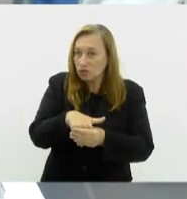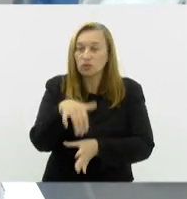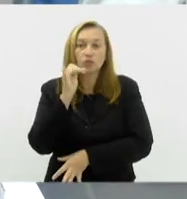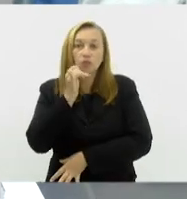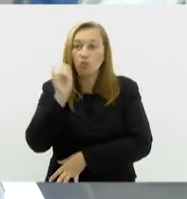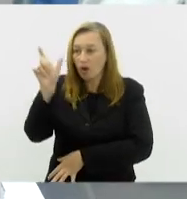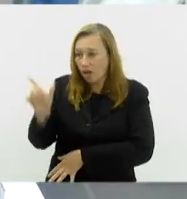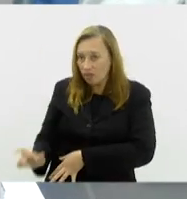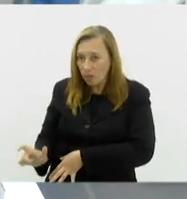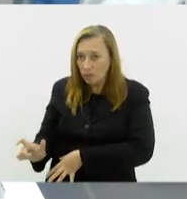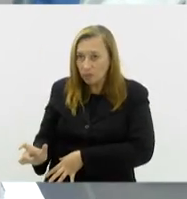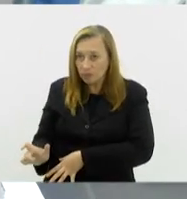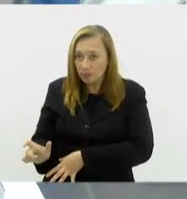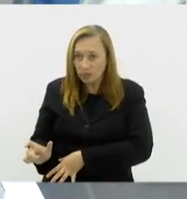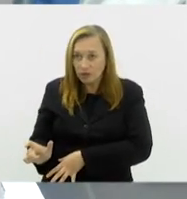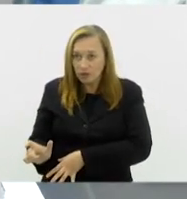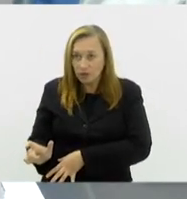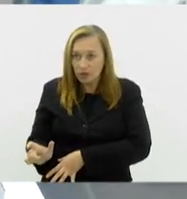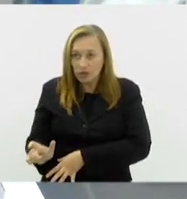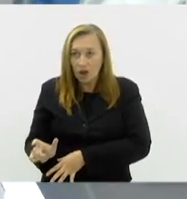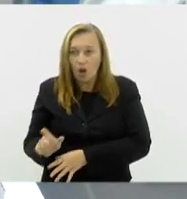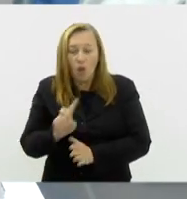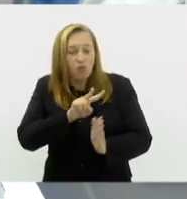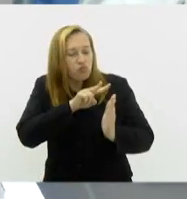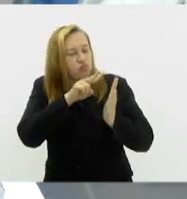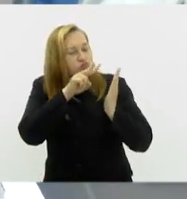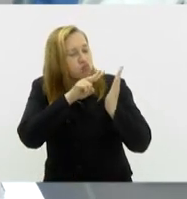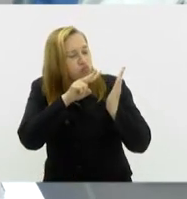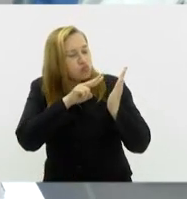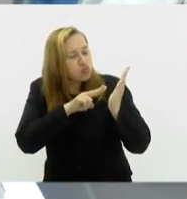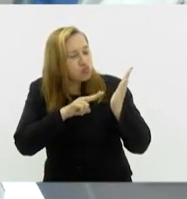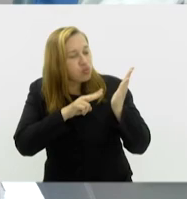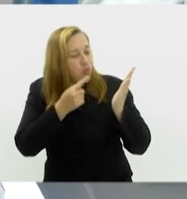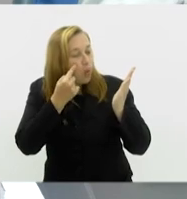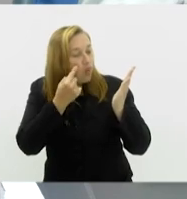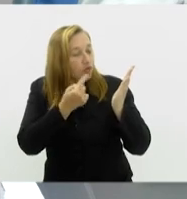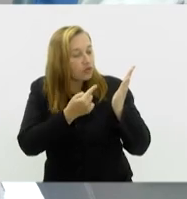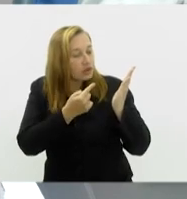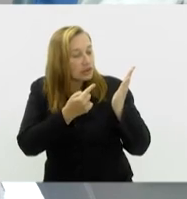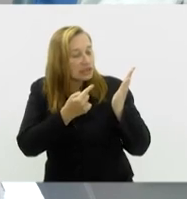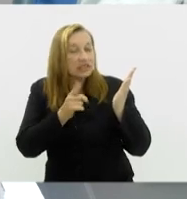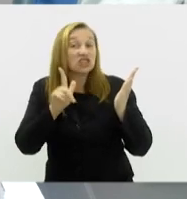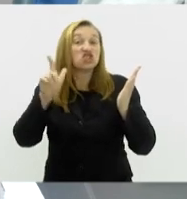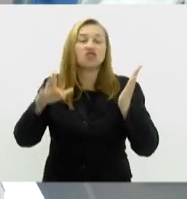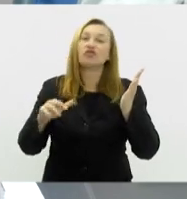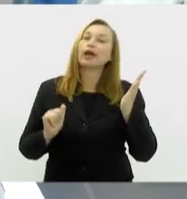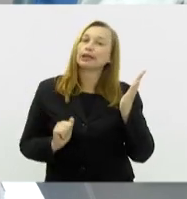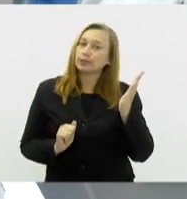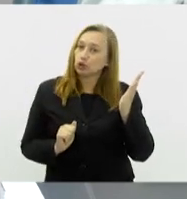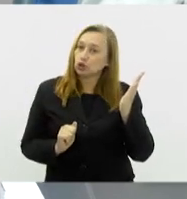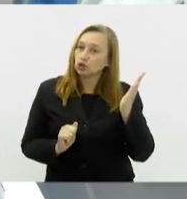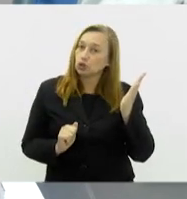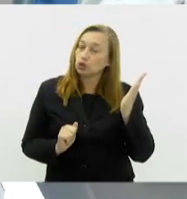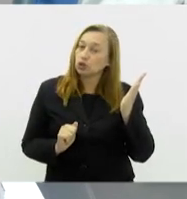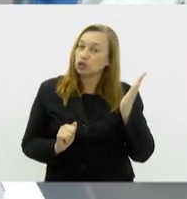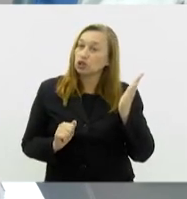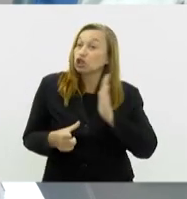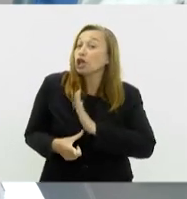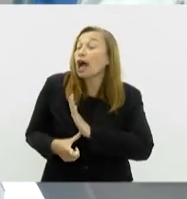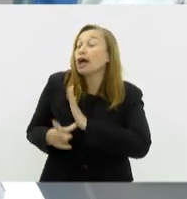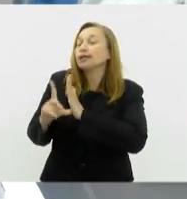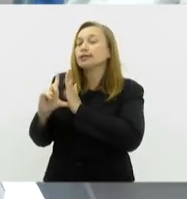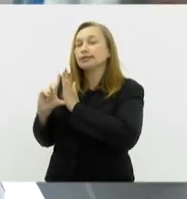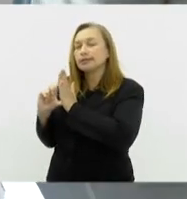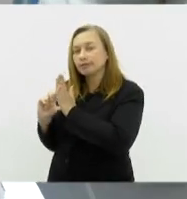relator e ao visualizar do diente estava